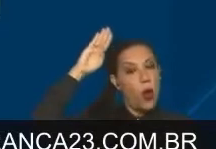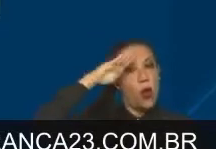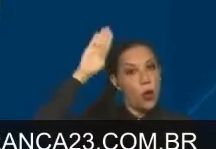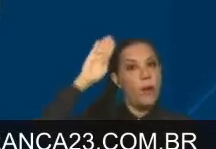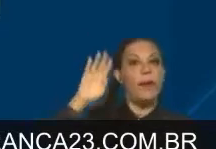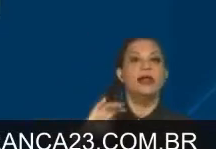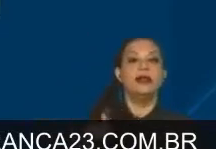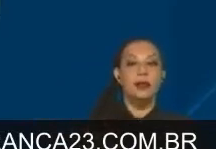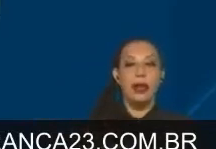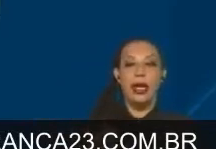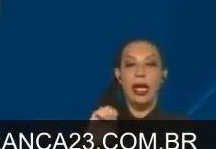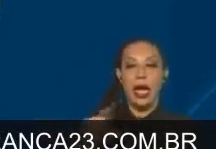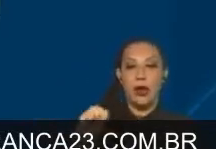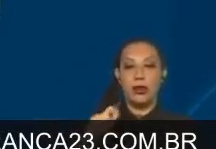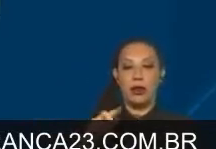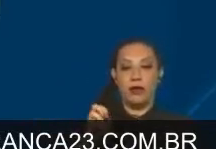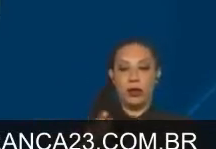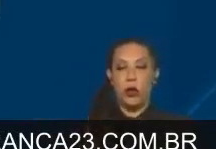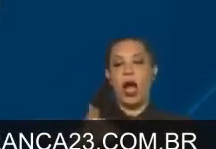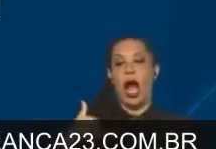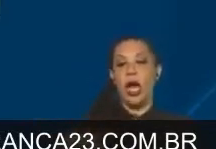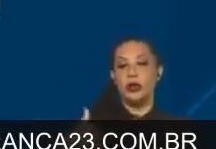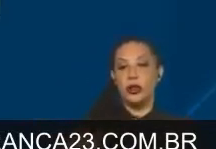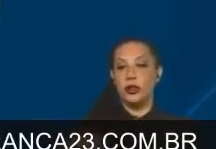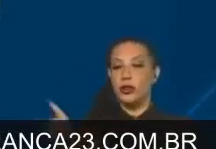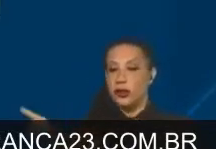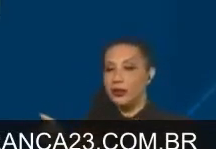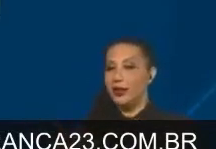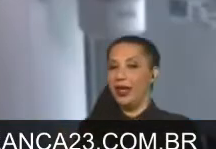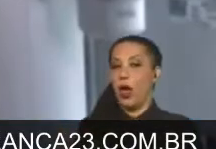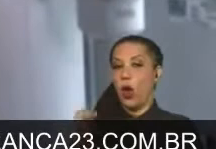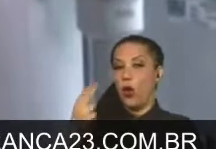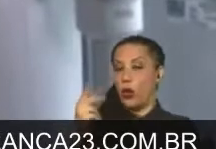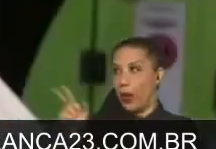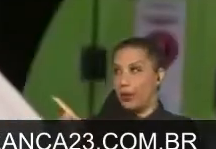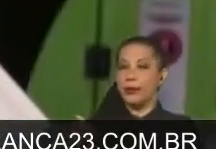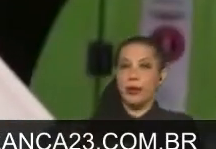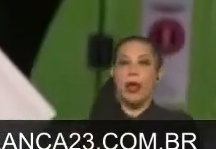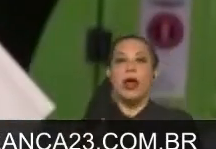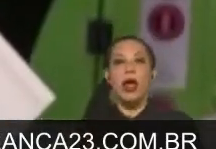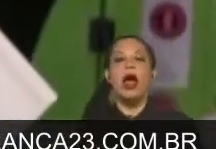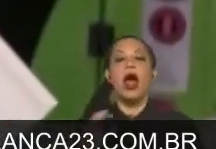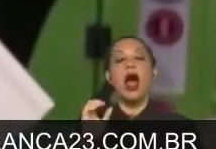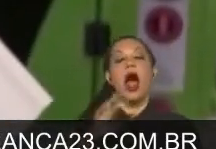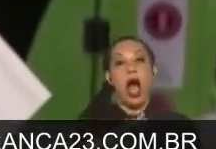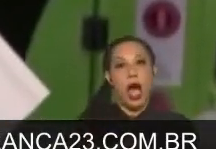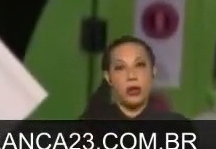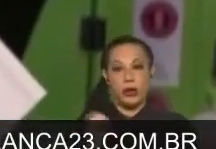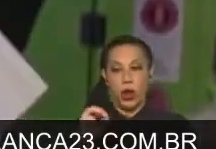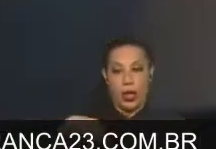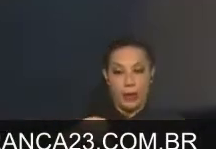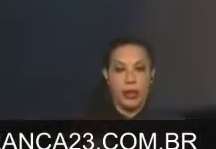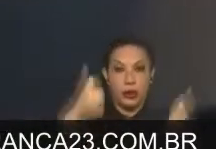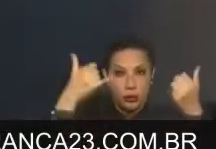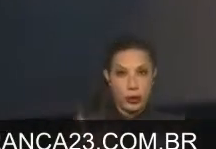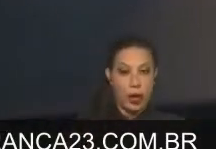vizinha Argentina tem 133 casos e o Uruguai, 4 confirmações. A doença é classificada pela OMS, Organização Mundial